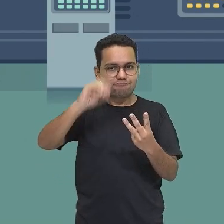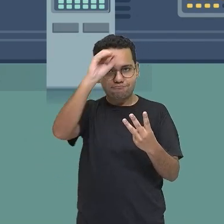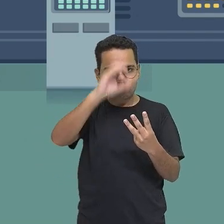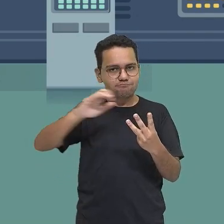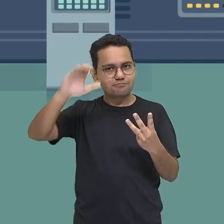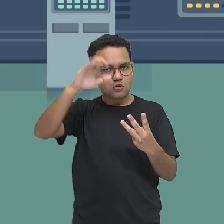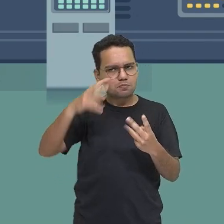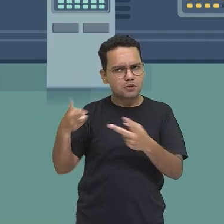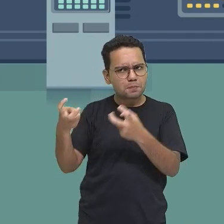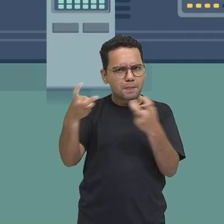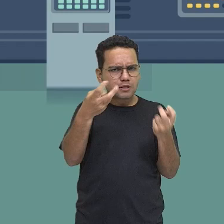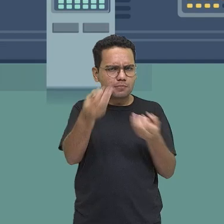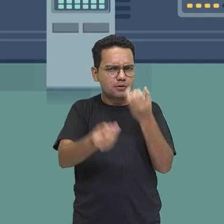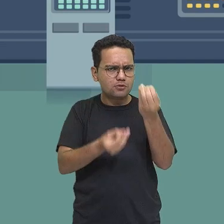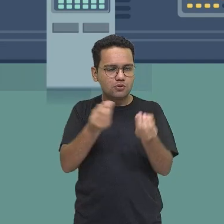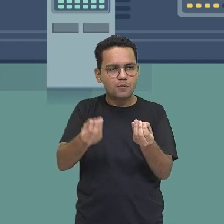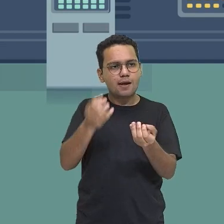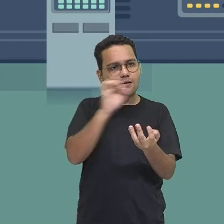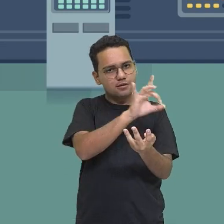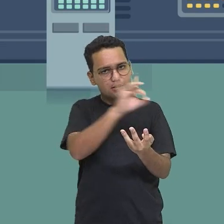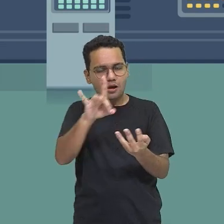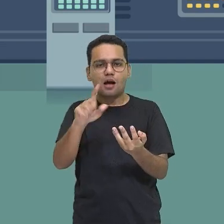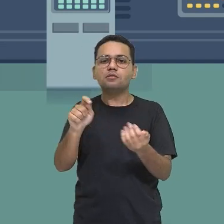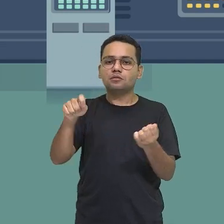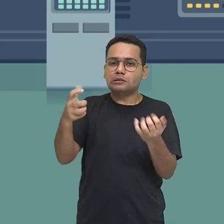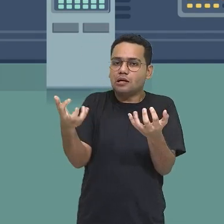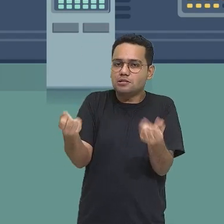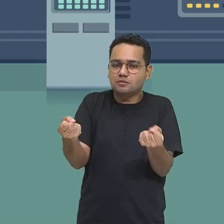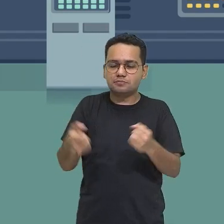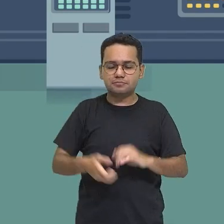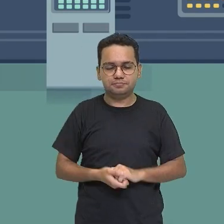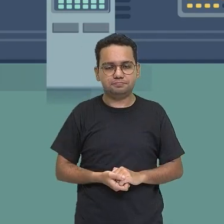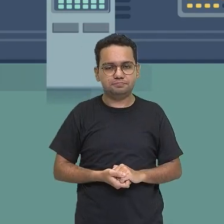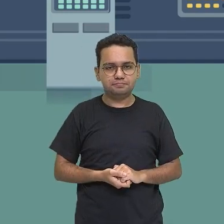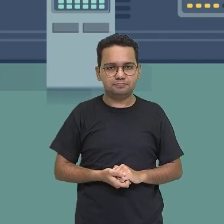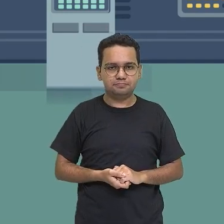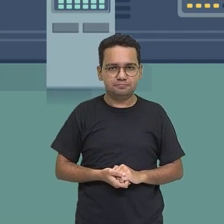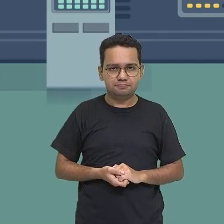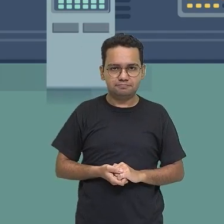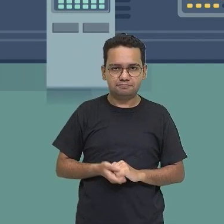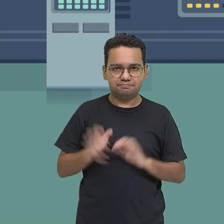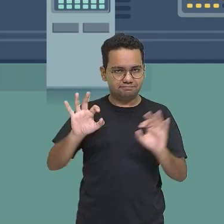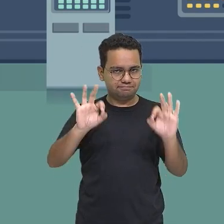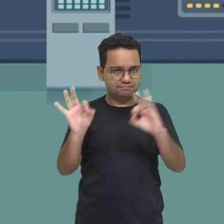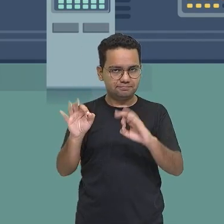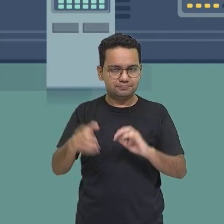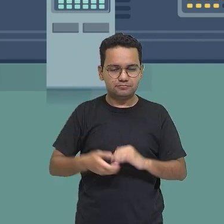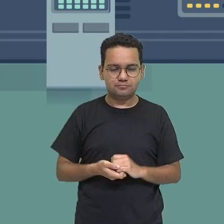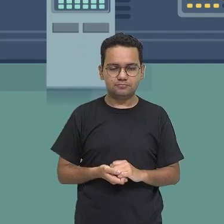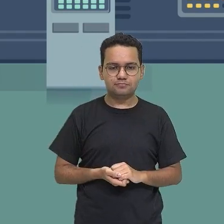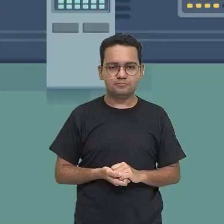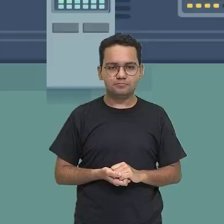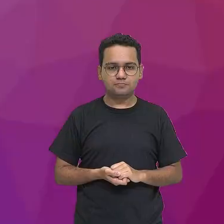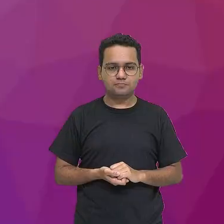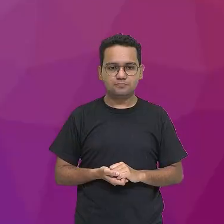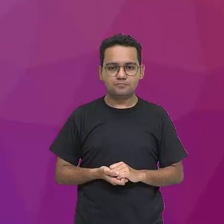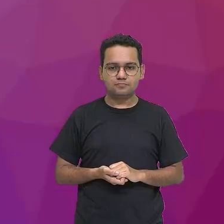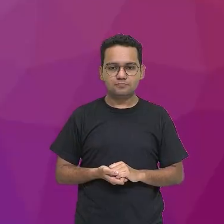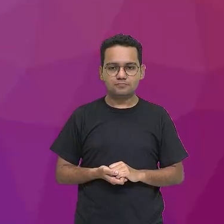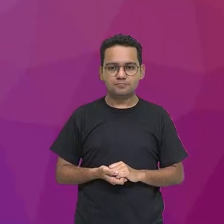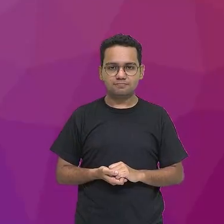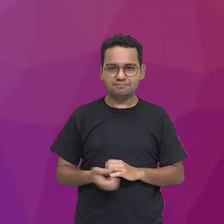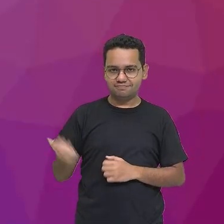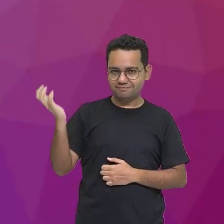para cada situação elas são válidas. Então, vamos agora para o nosso vídeo.